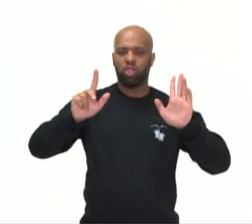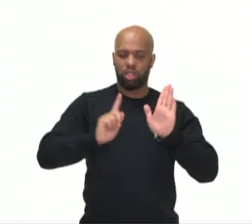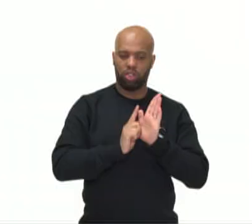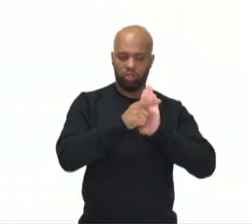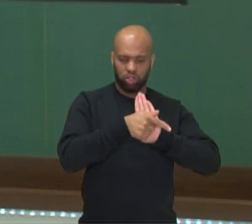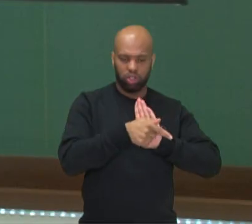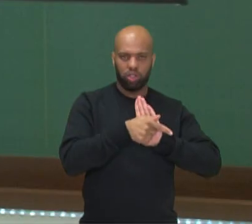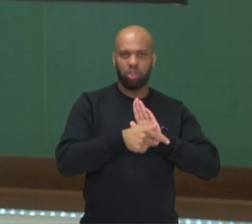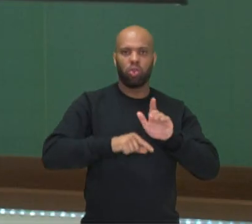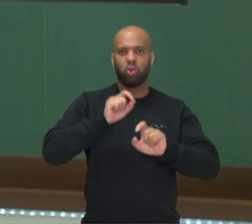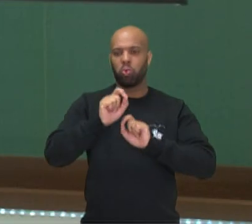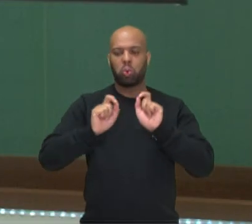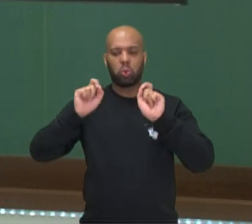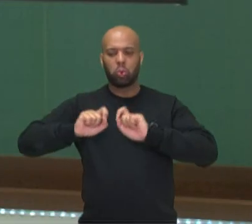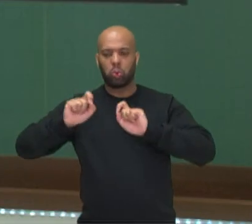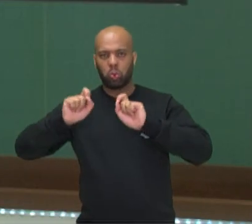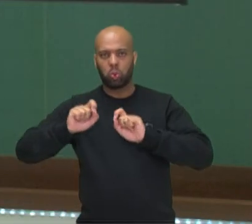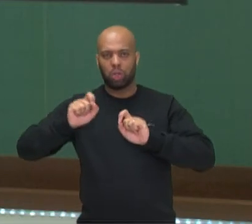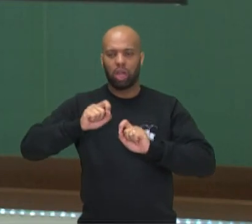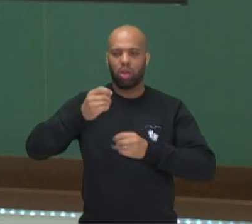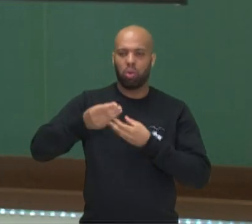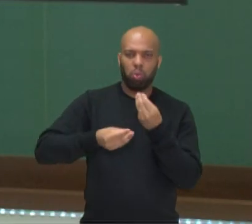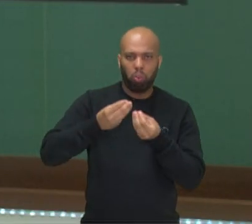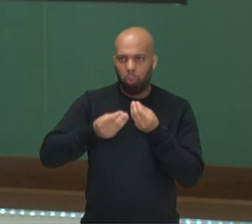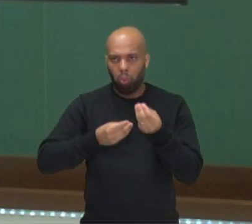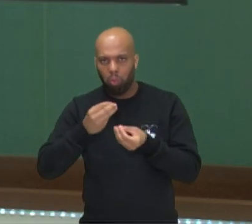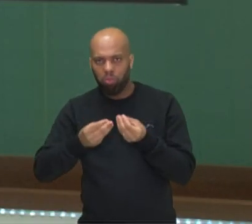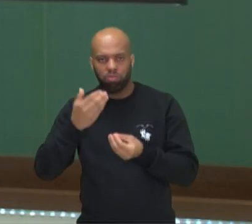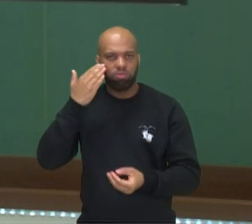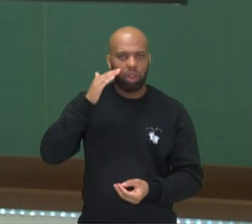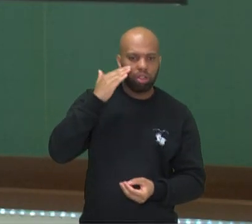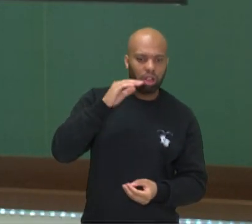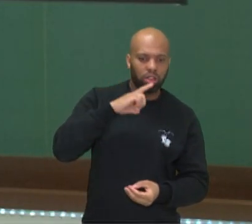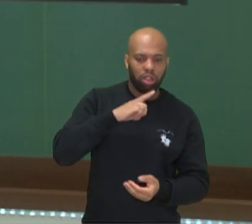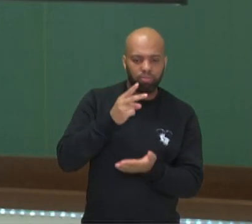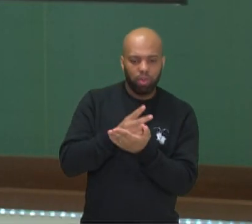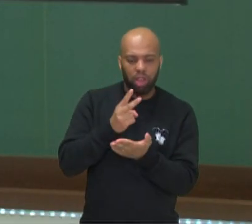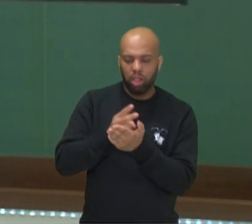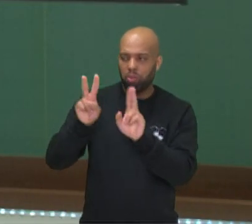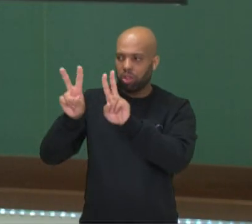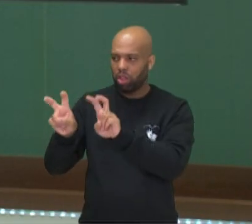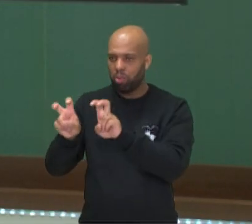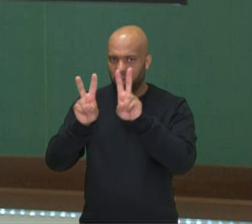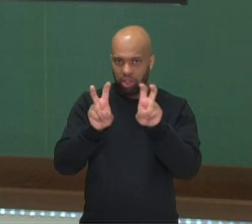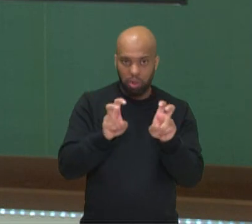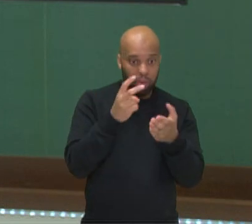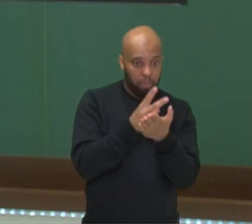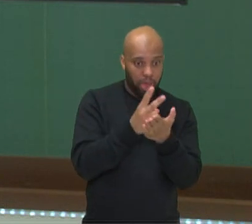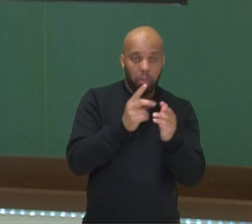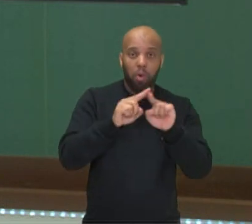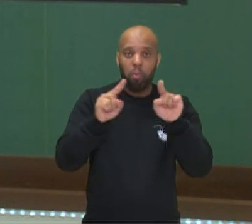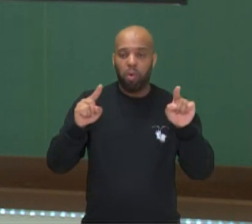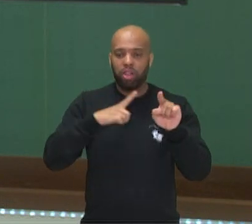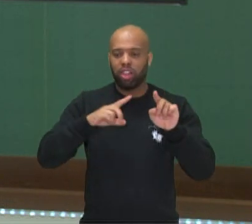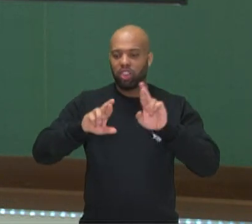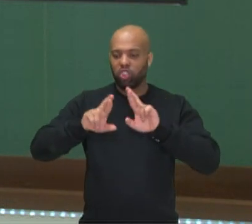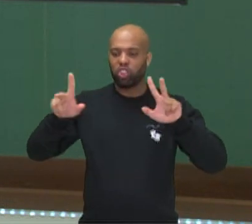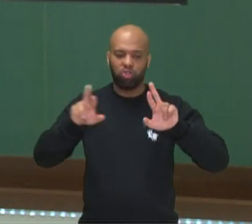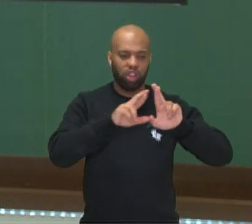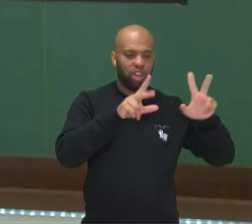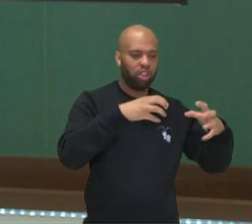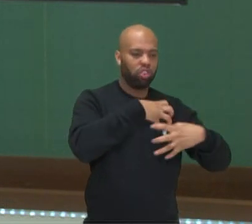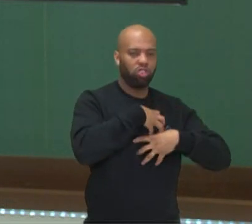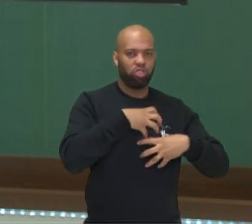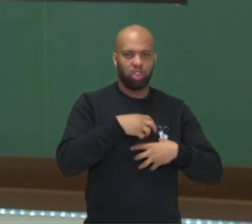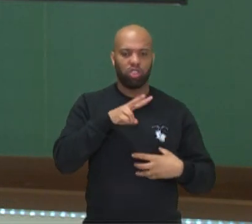gêneros, como que é possível a gente articular aí, às vezes a mesma temática, abordando de formas